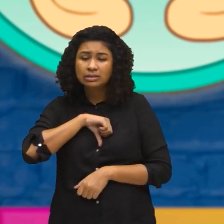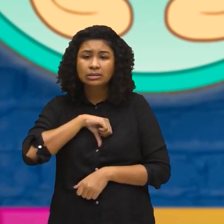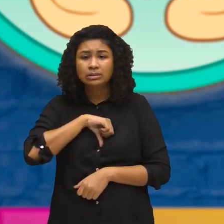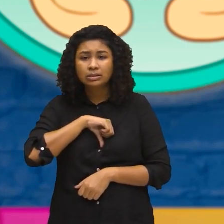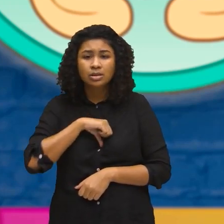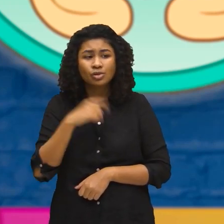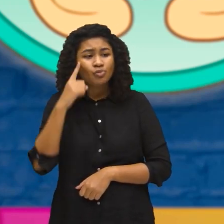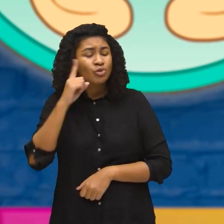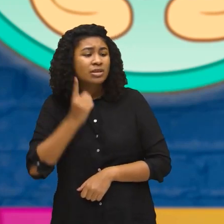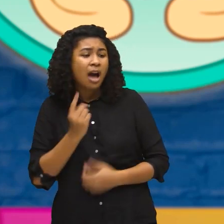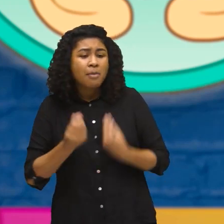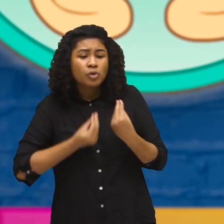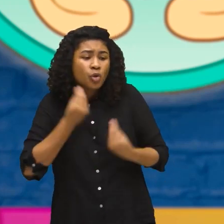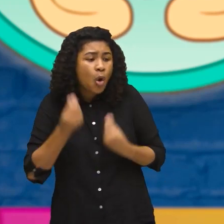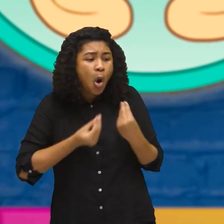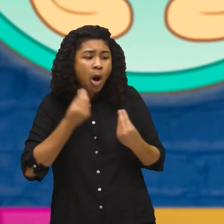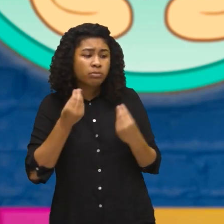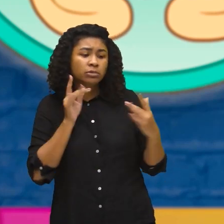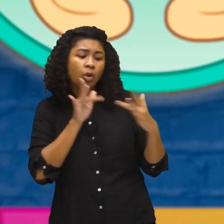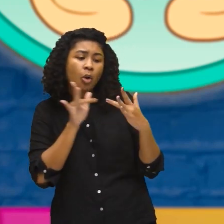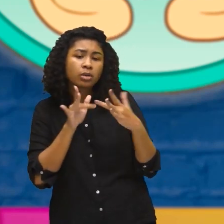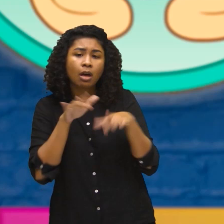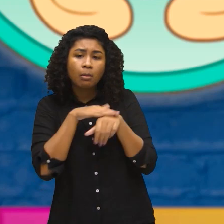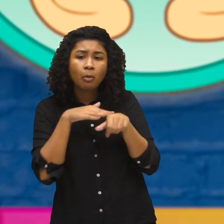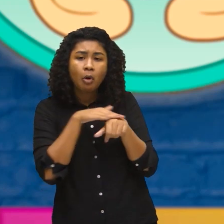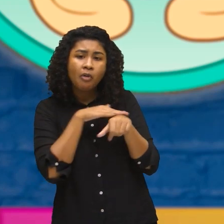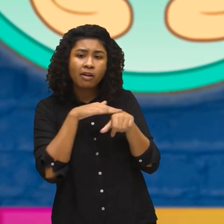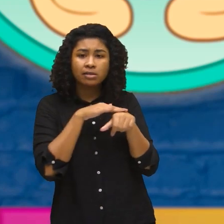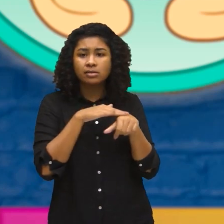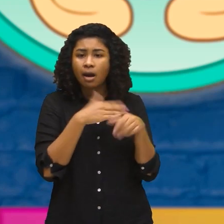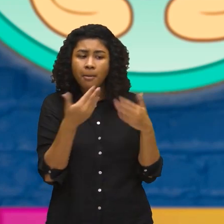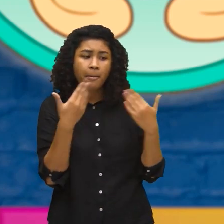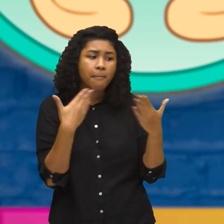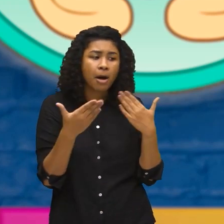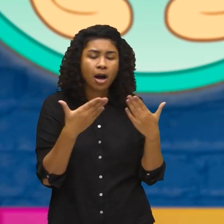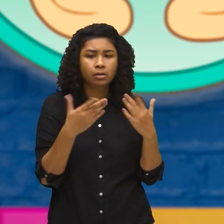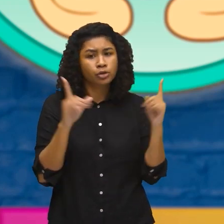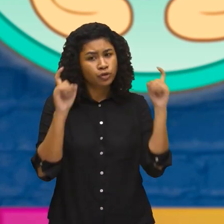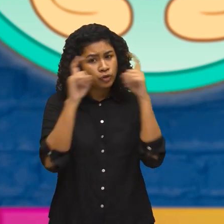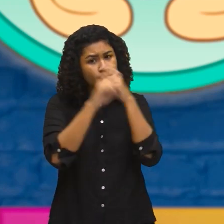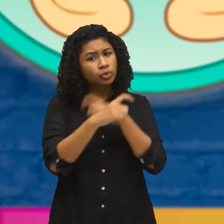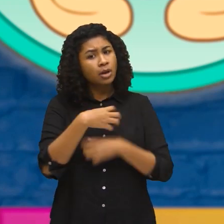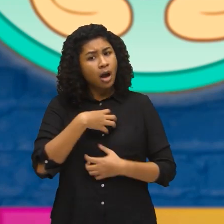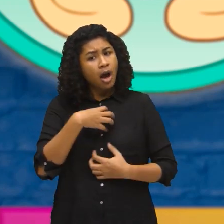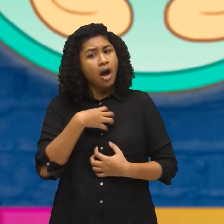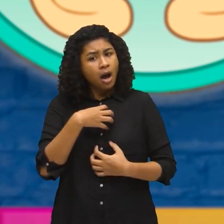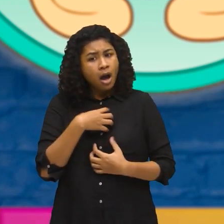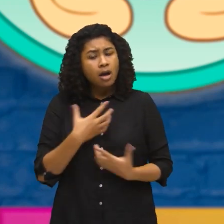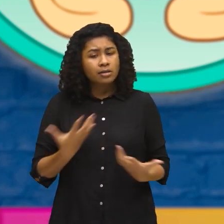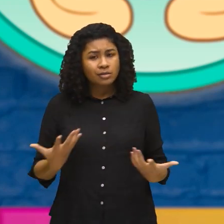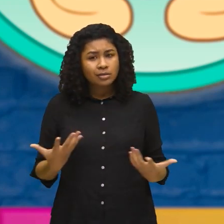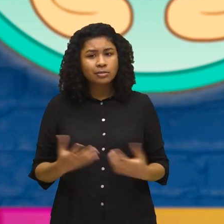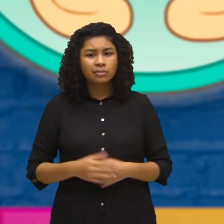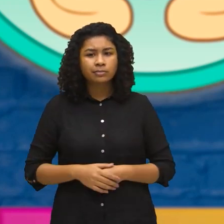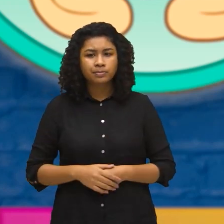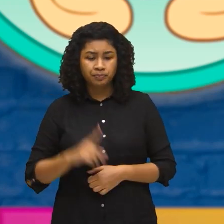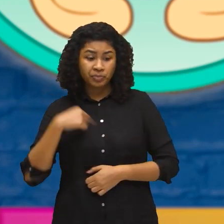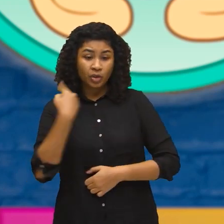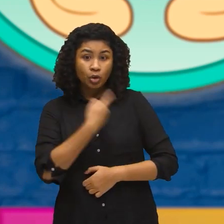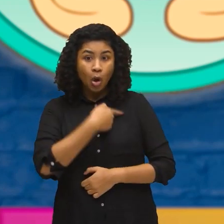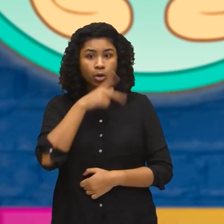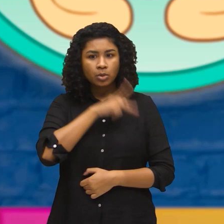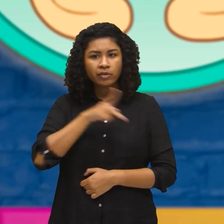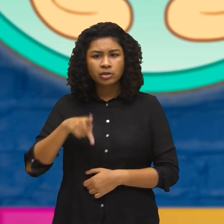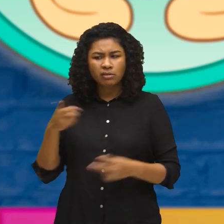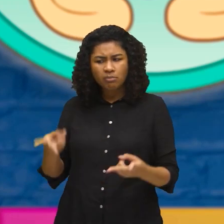A gente, professor, pode observar esse tipo de comportamento, né, de dano emocional,